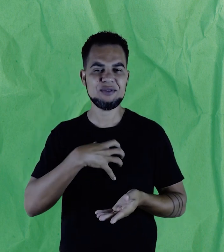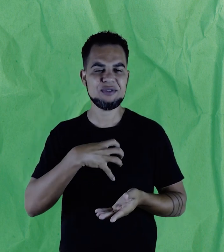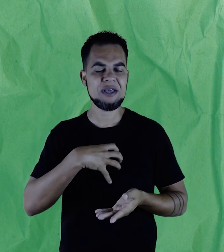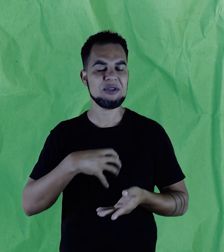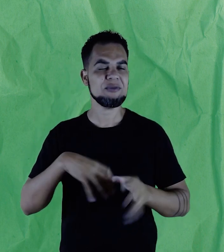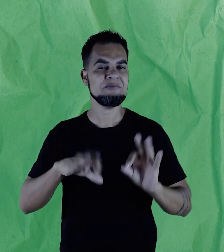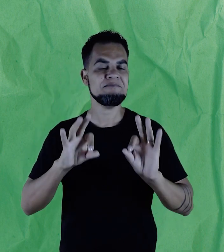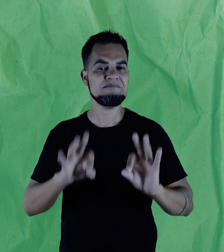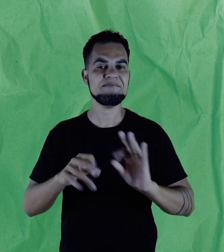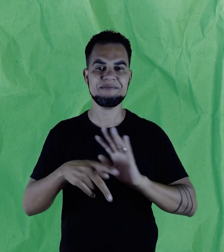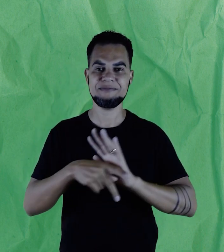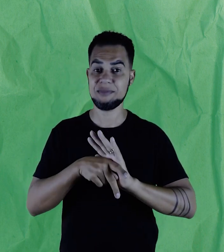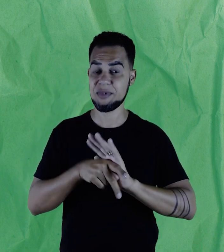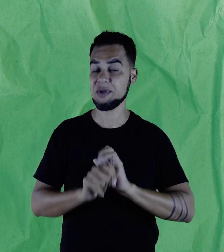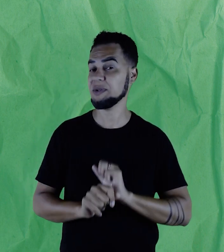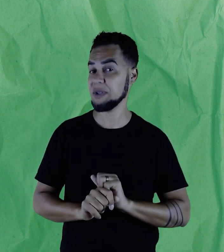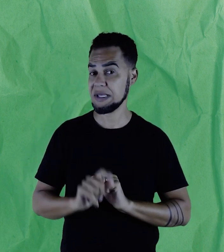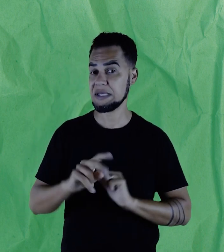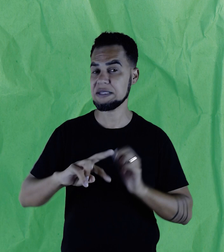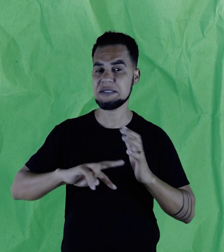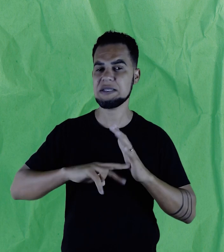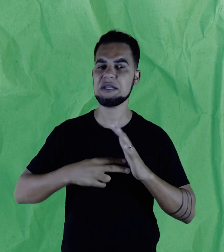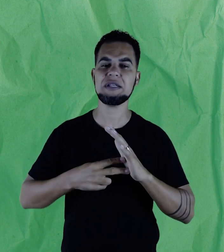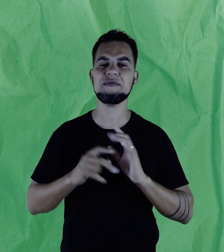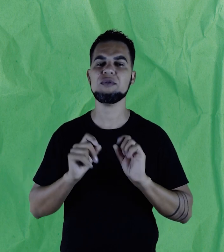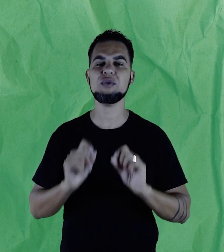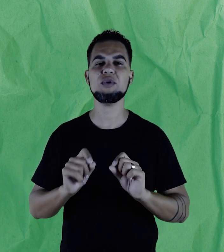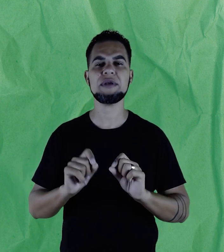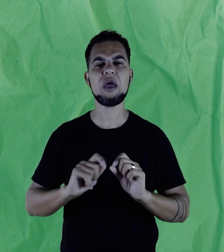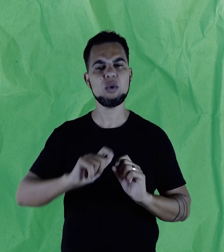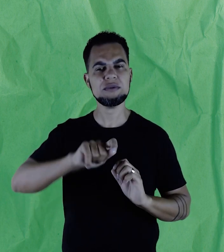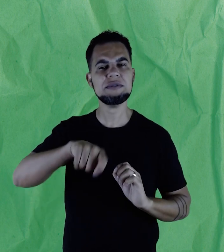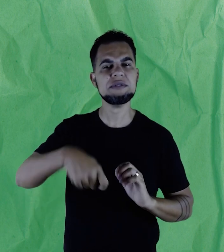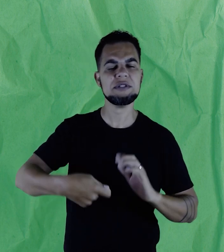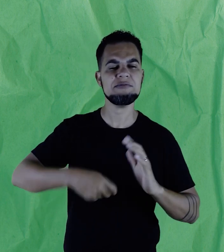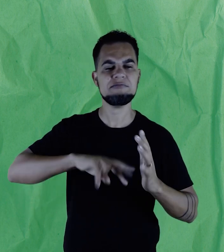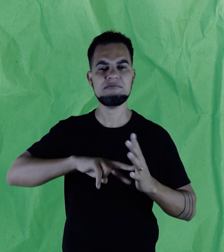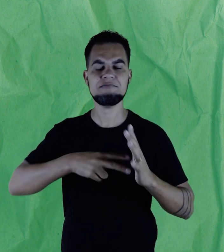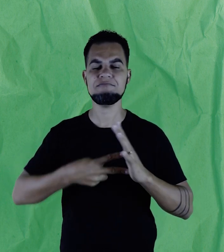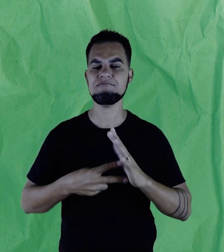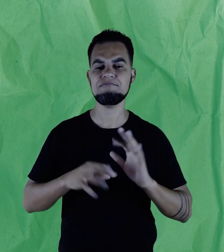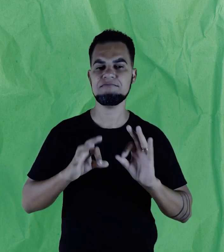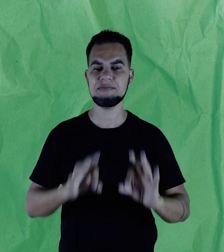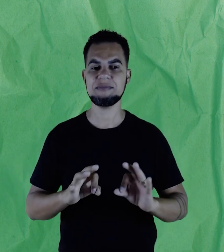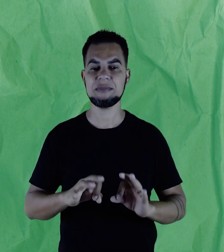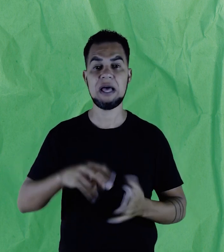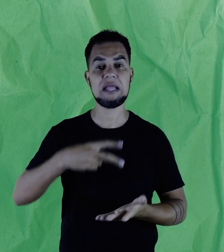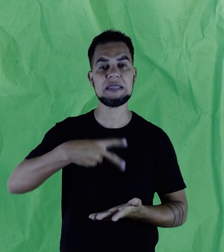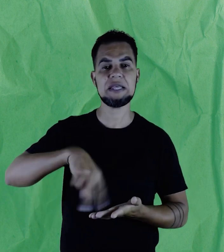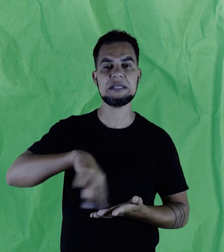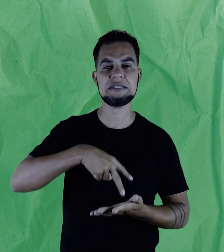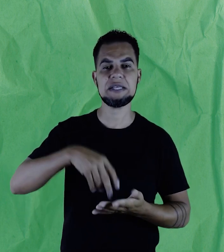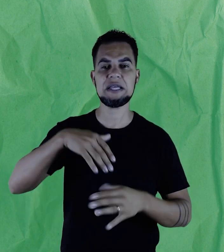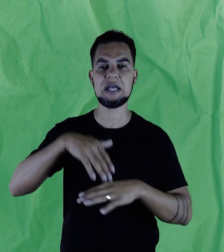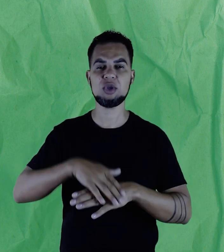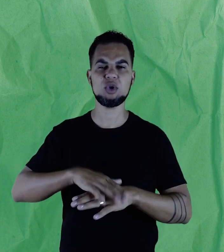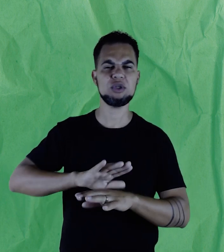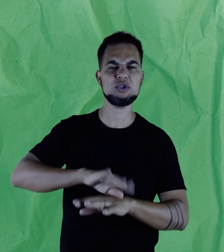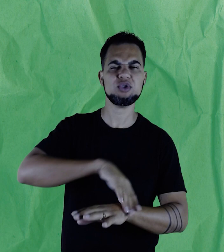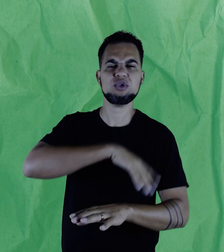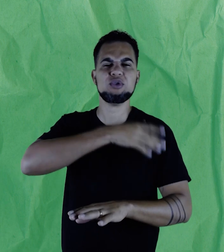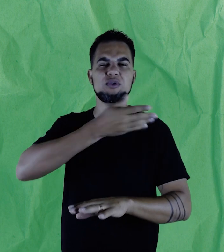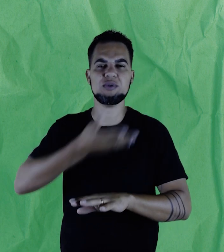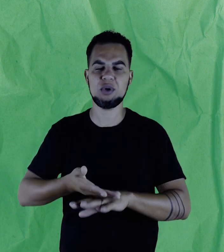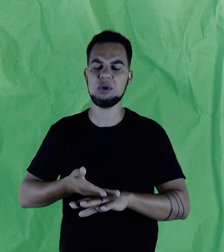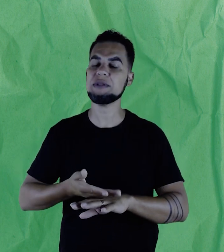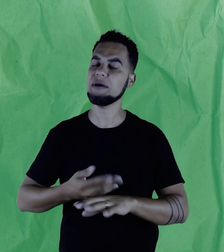próprio. Em outras palavras, ele representa o significado puro e bruto da palavra. Então, se você usar o exemplo dancei a noite toda no baile,